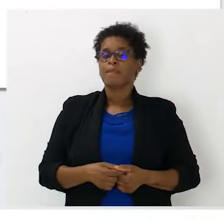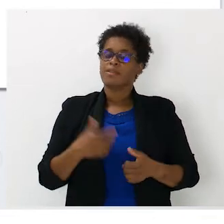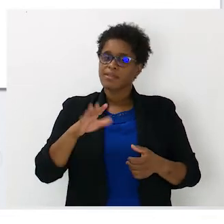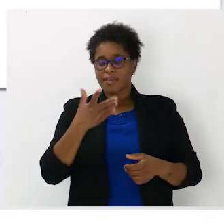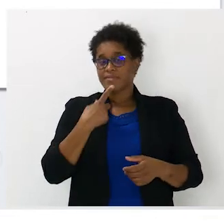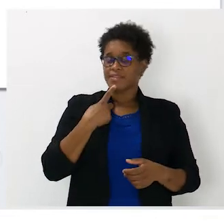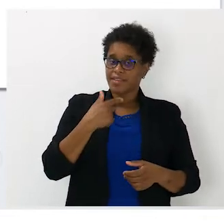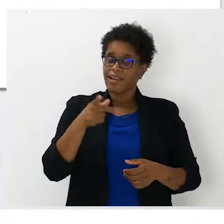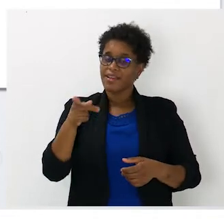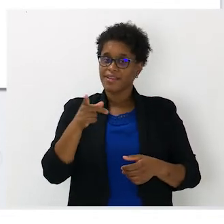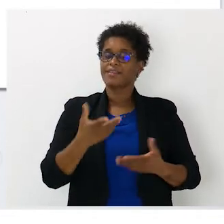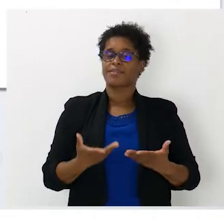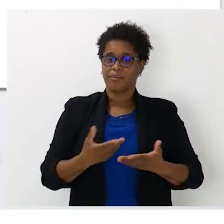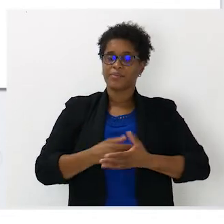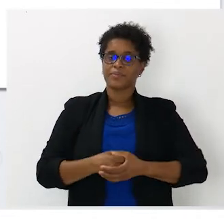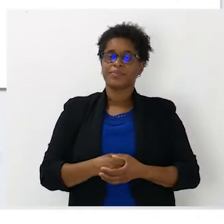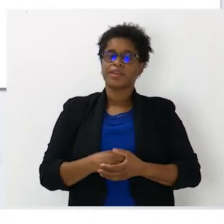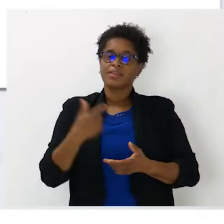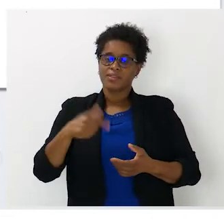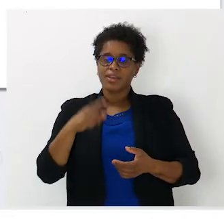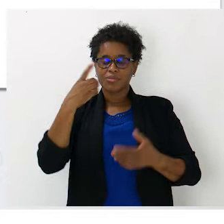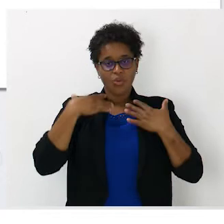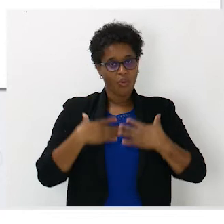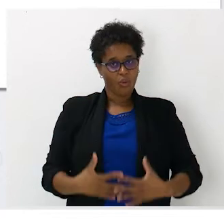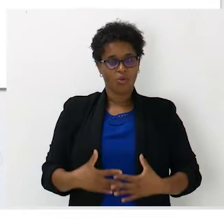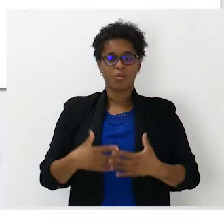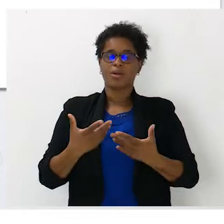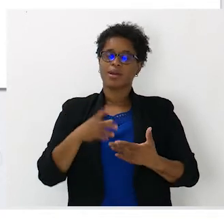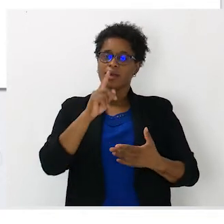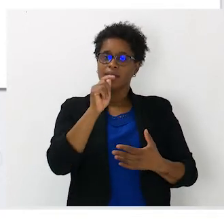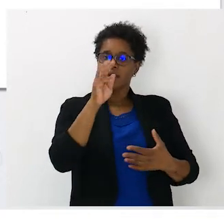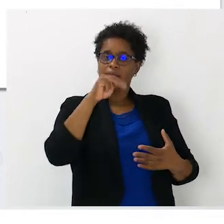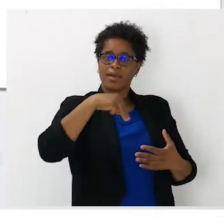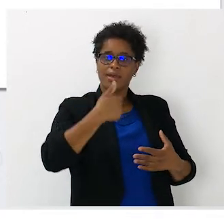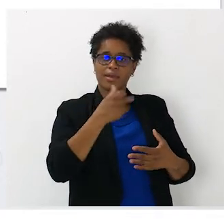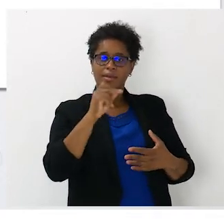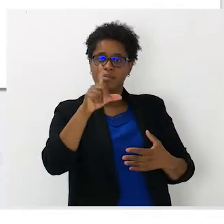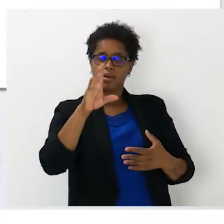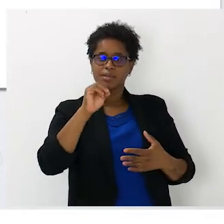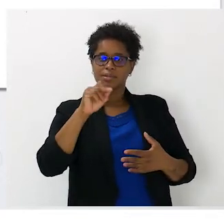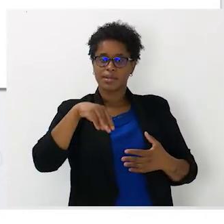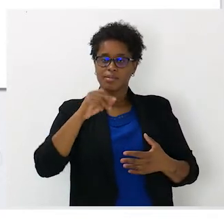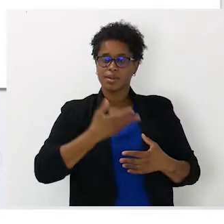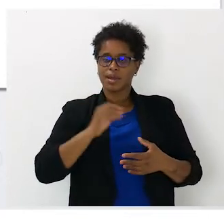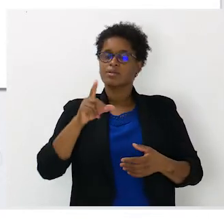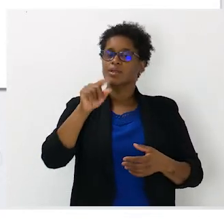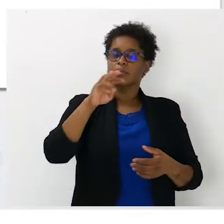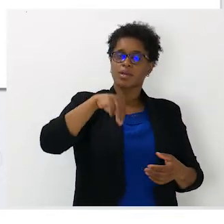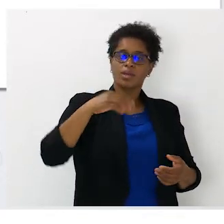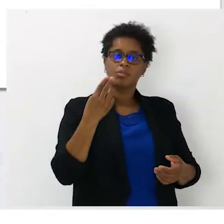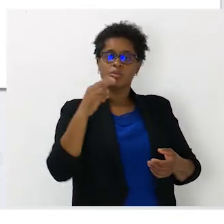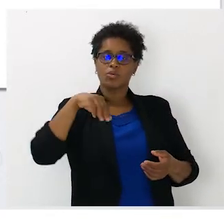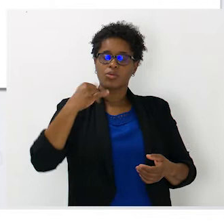tentar perceber ali então. Temos um corpo embalsamado, que é a múmia, e